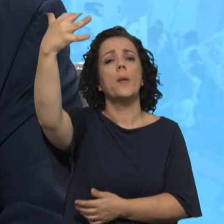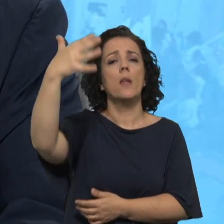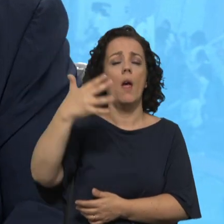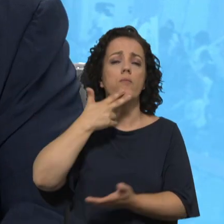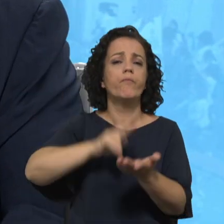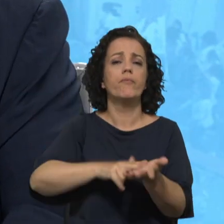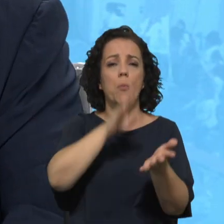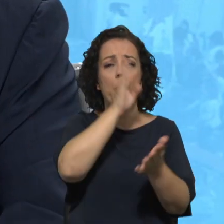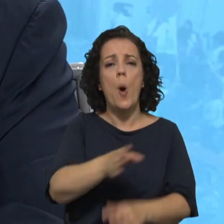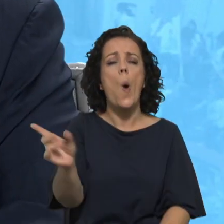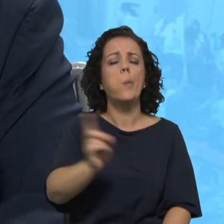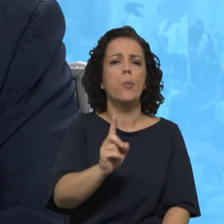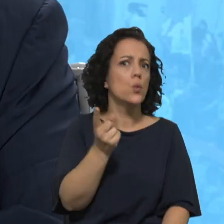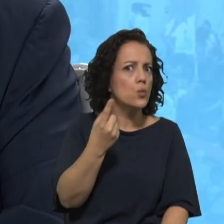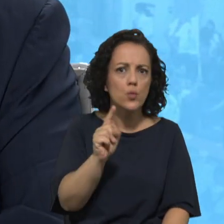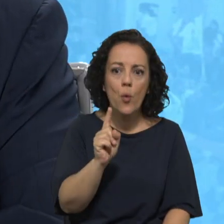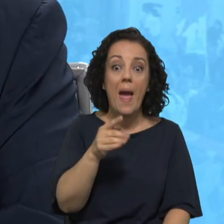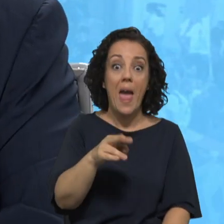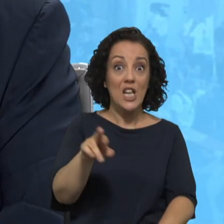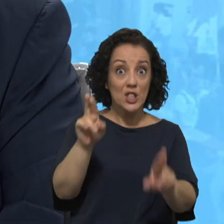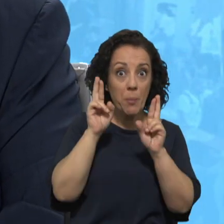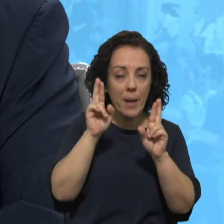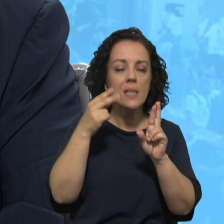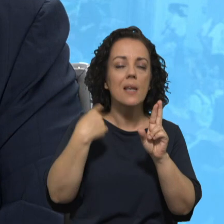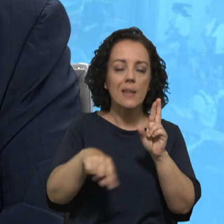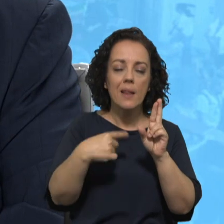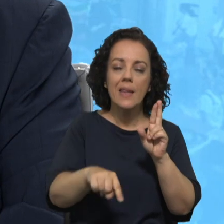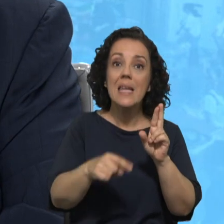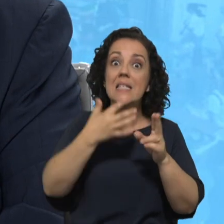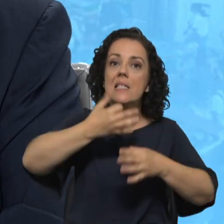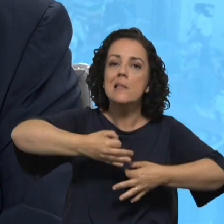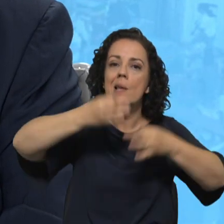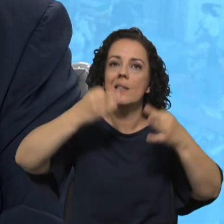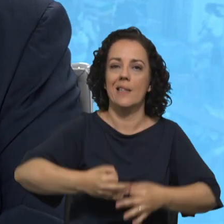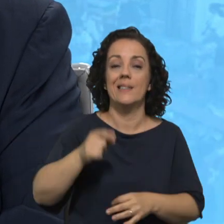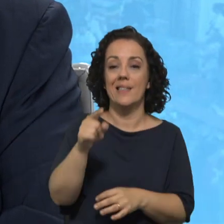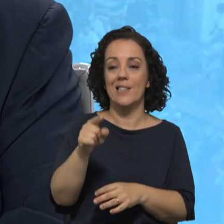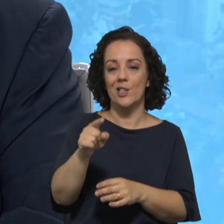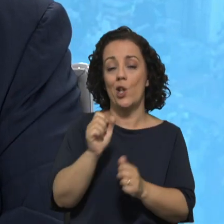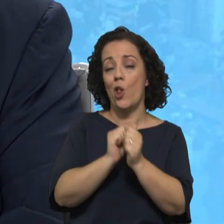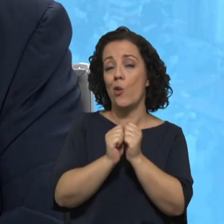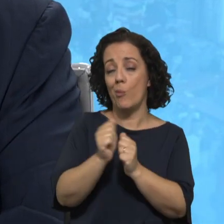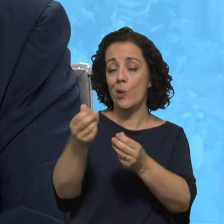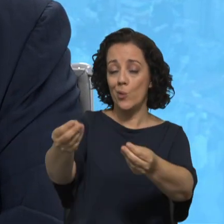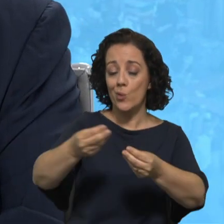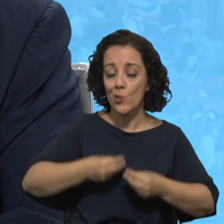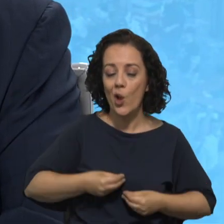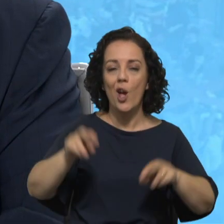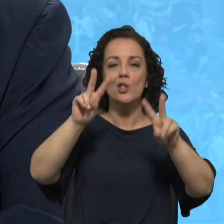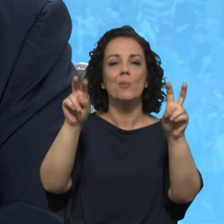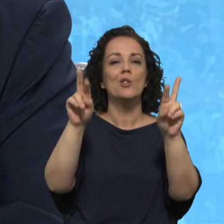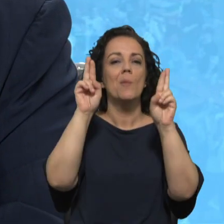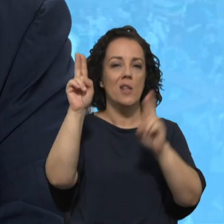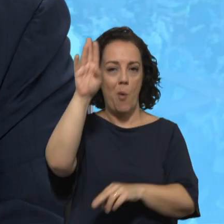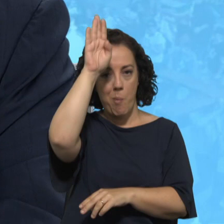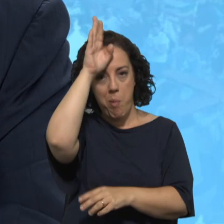esperança cheia de certeza, como aliás dizia o Papa Bento XVI no documento que nos ofereceu sobre a esperança. A nossa esperança é uma esperança cheia de certeza